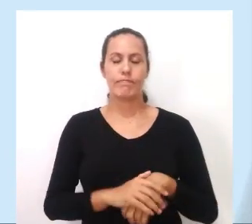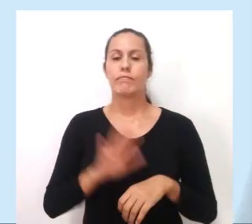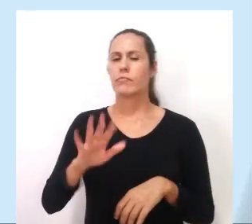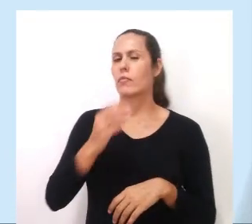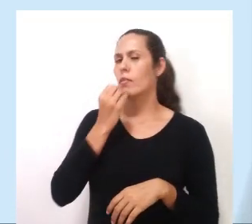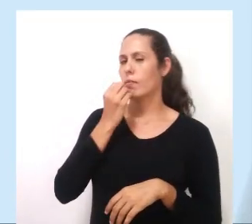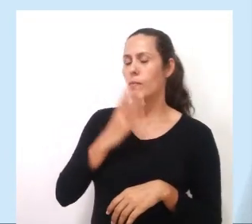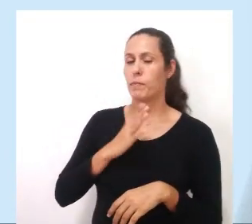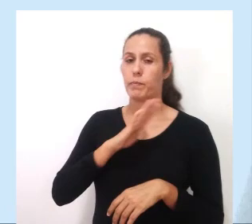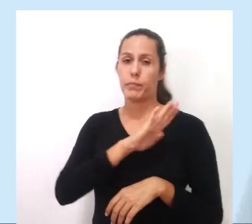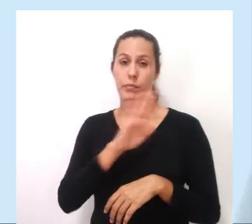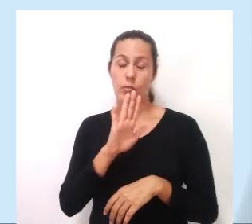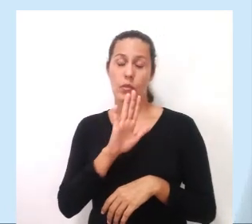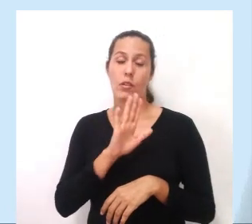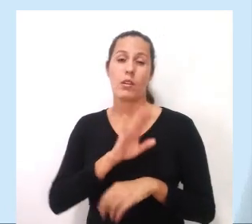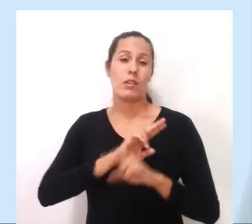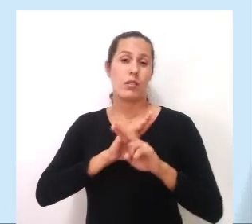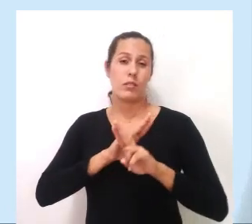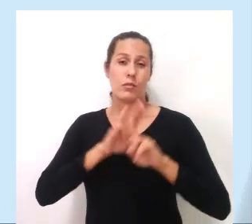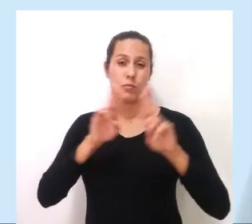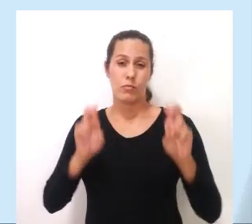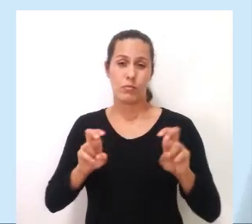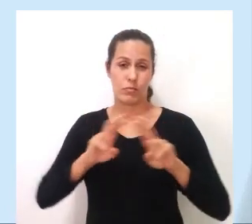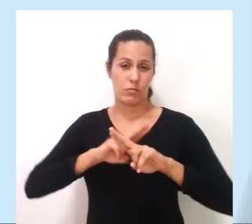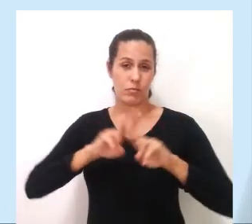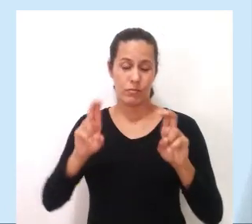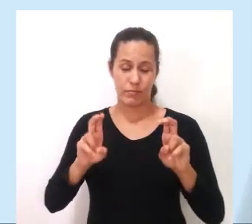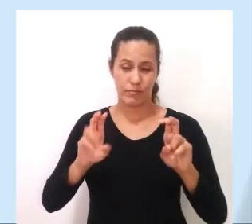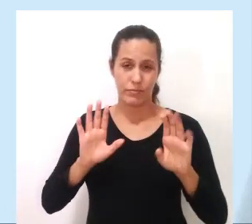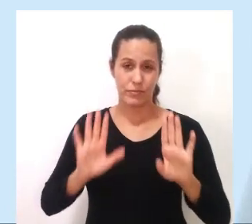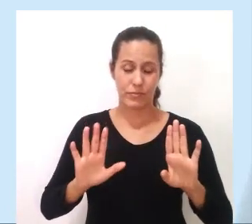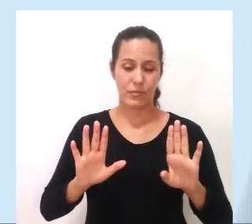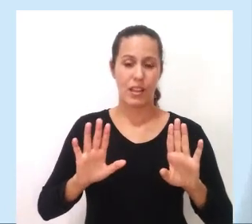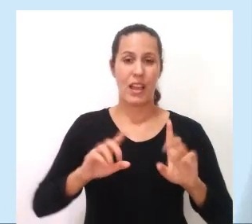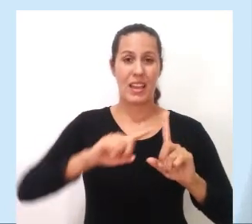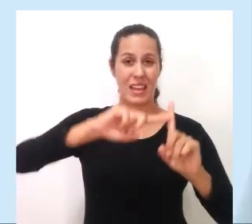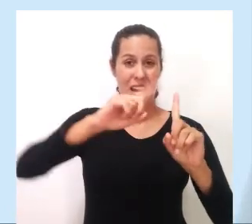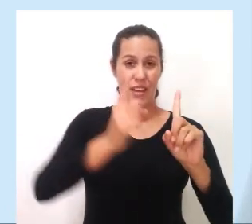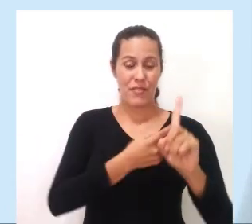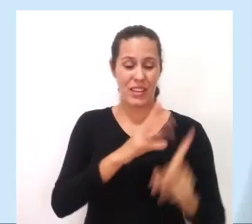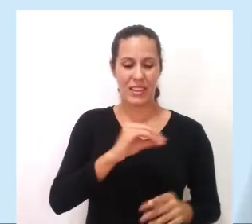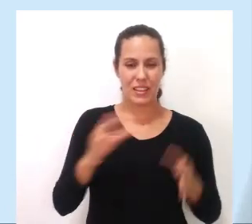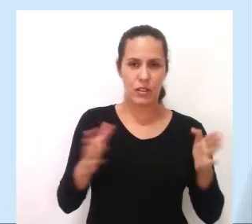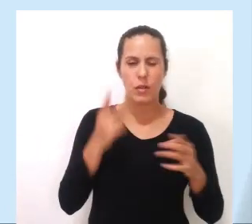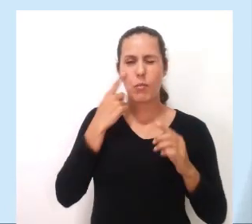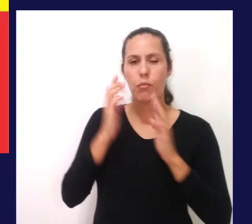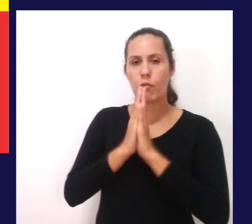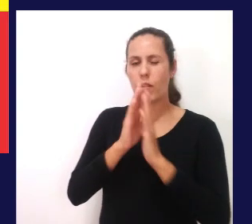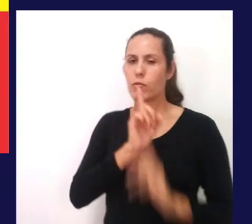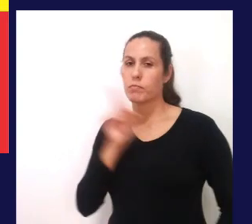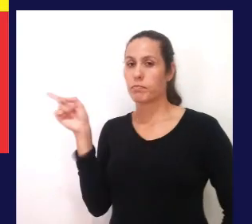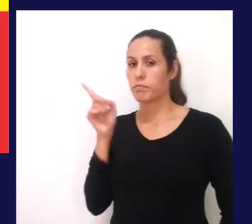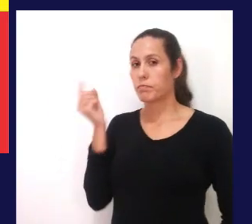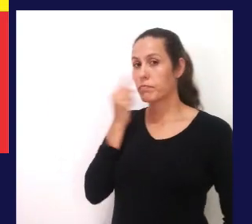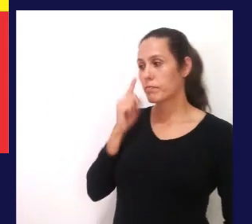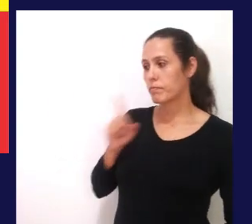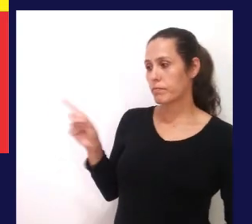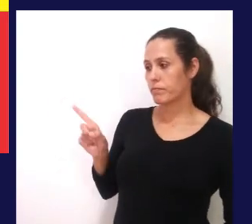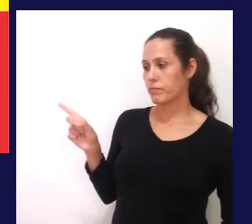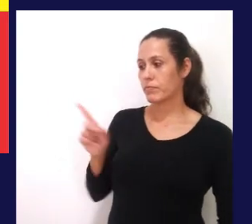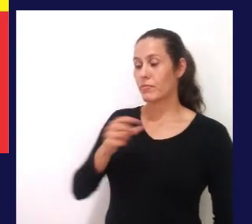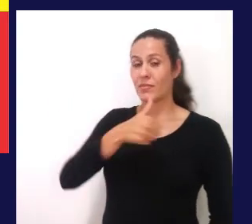adolescência. Bom, se tratando da gravidez na adolescência, eu gostaria que vocês observassem aí na